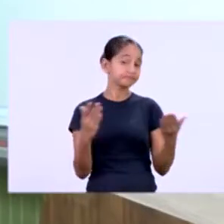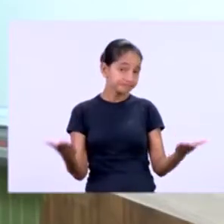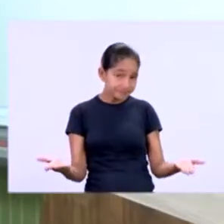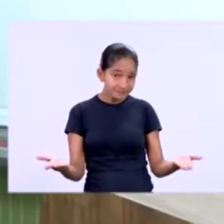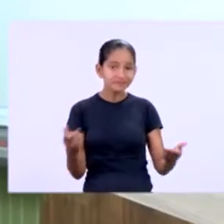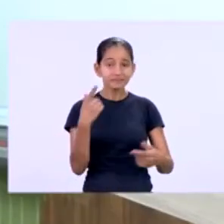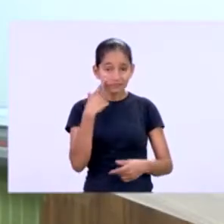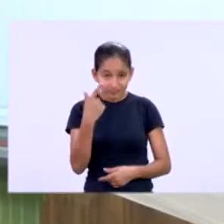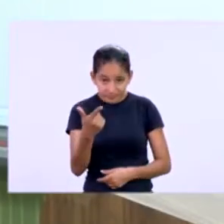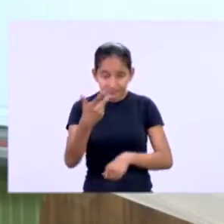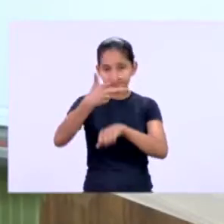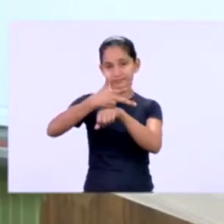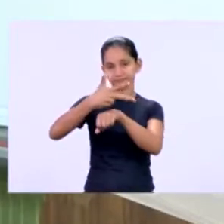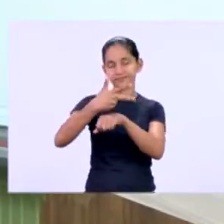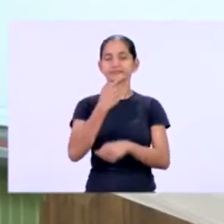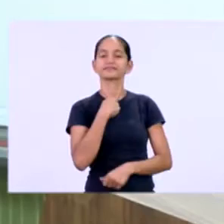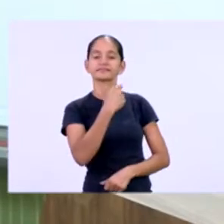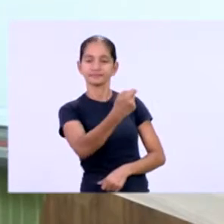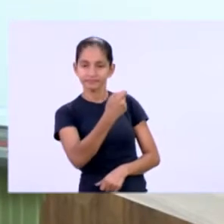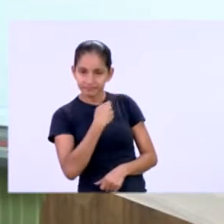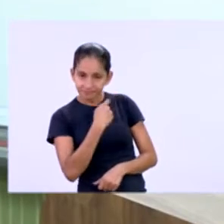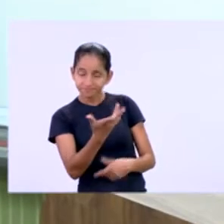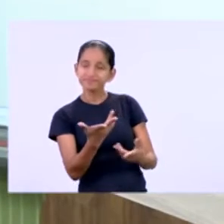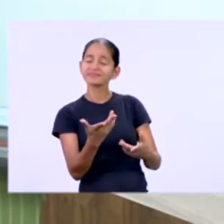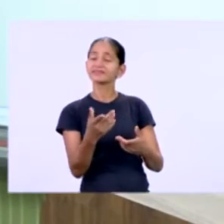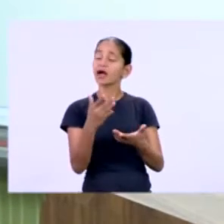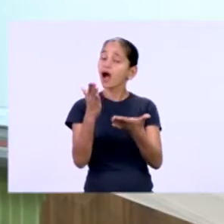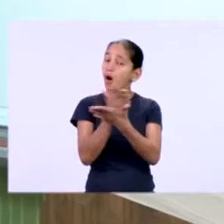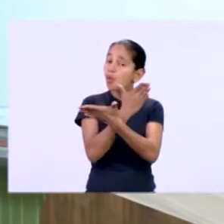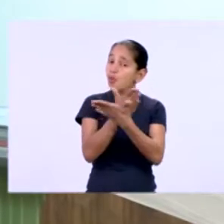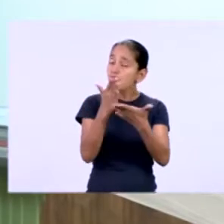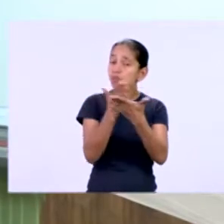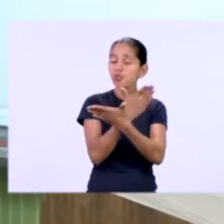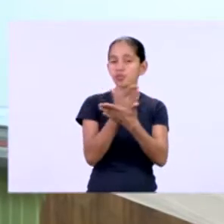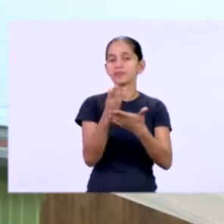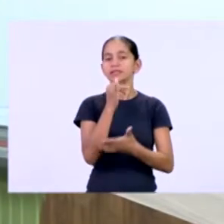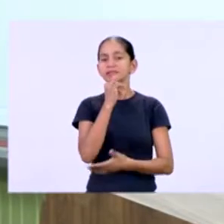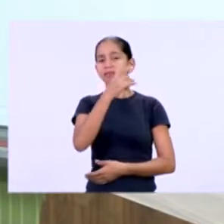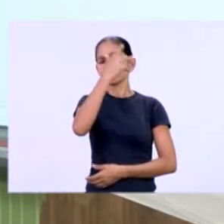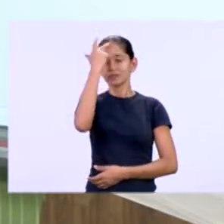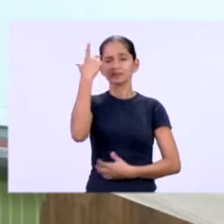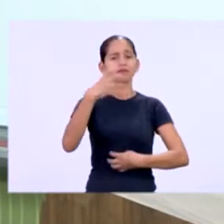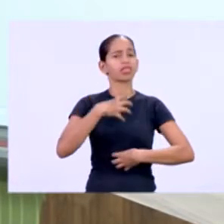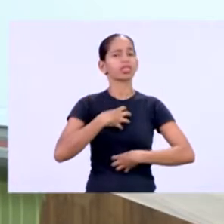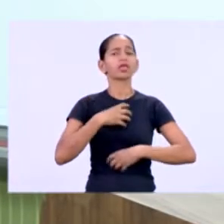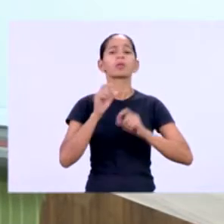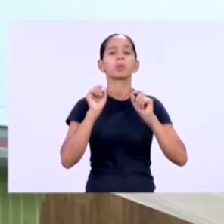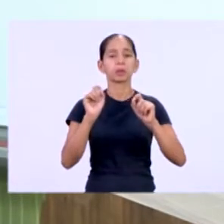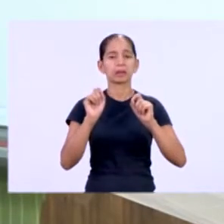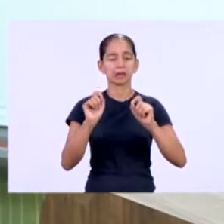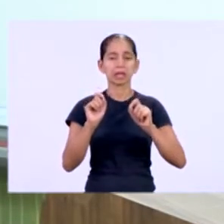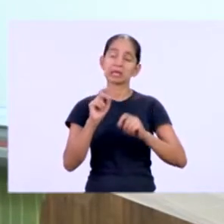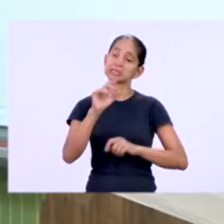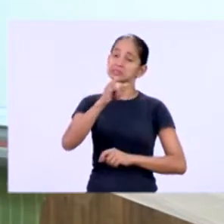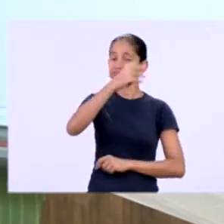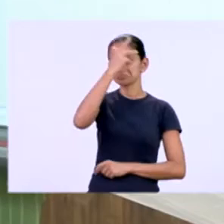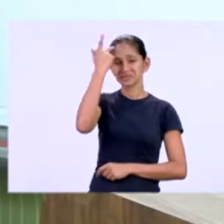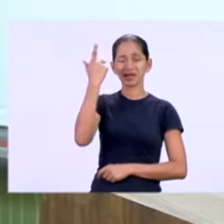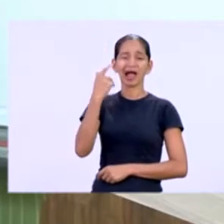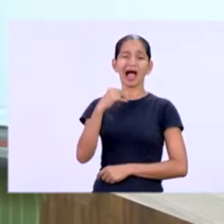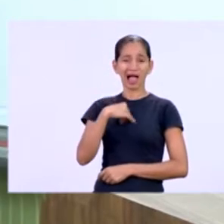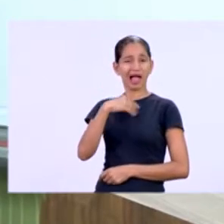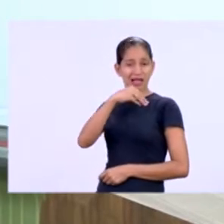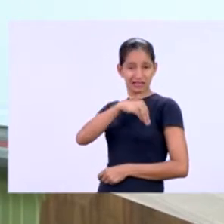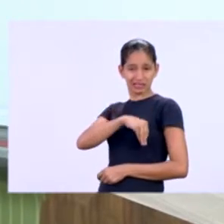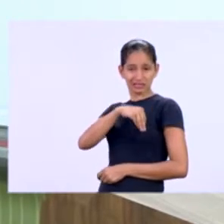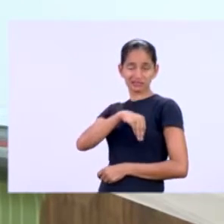Então, como vimos aí na entrevista, tem algumas coisas que nos chamam a atenção. Primeiro, que a pessoa só sente que paga o imposto aquele que sai do seu próprio bolso,